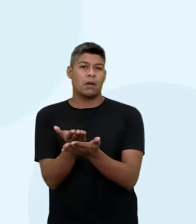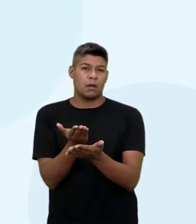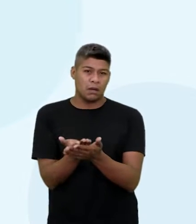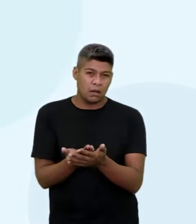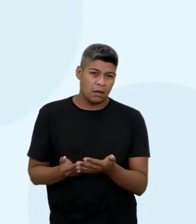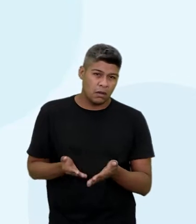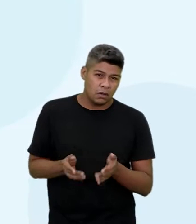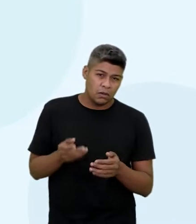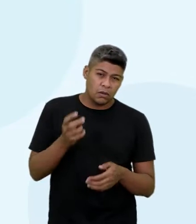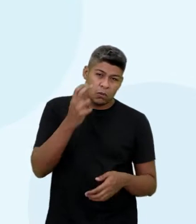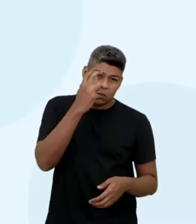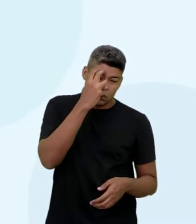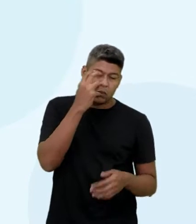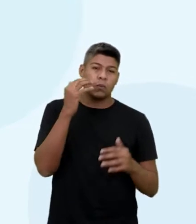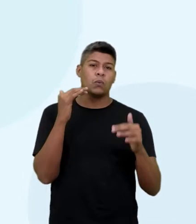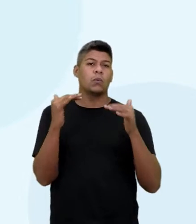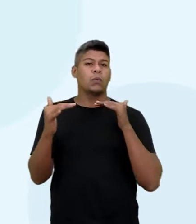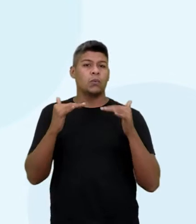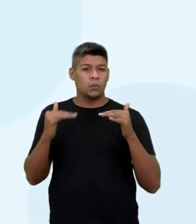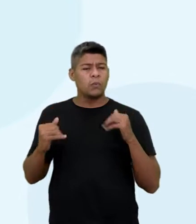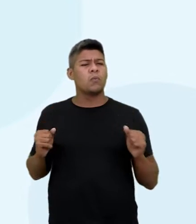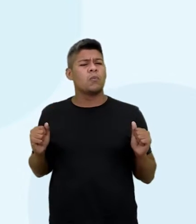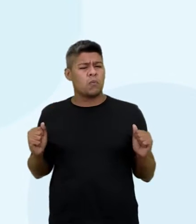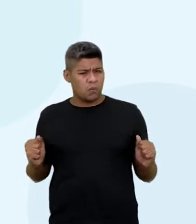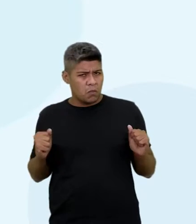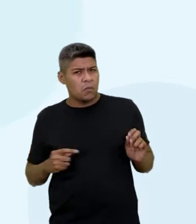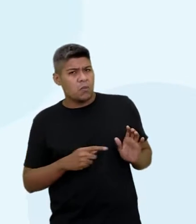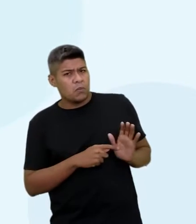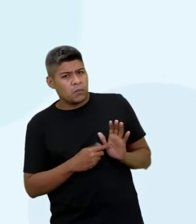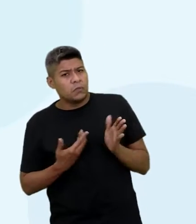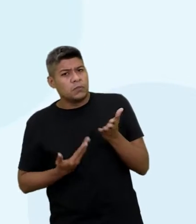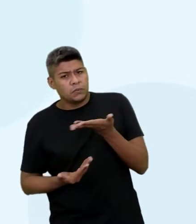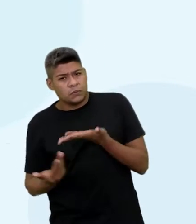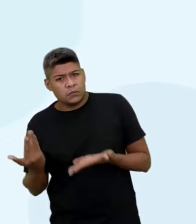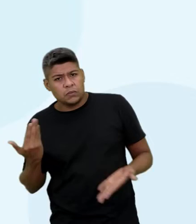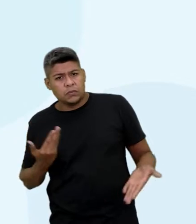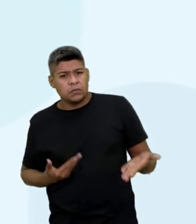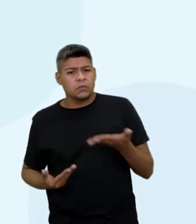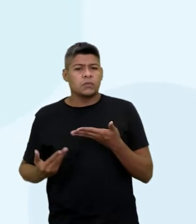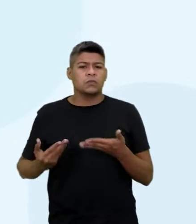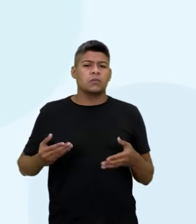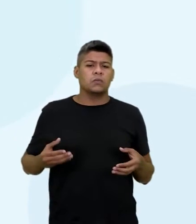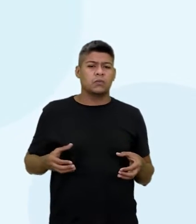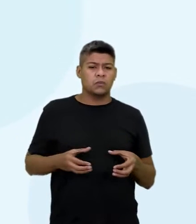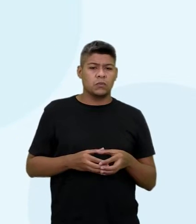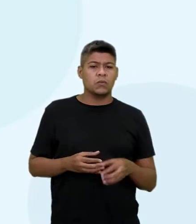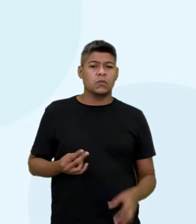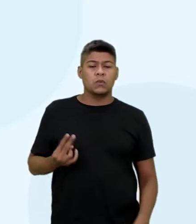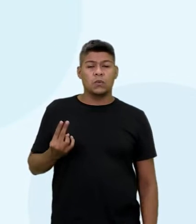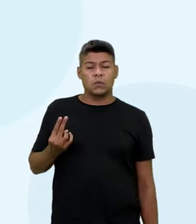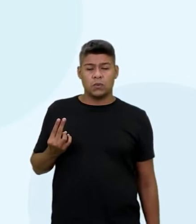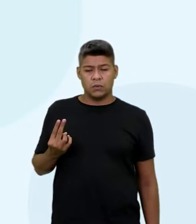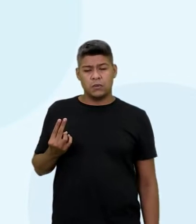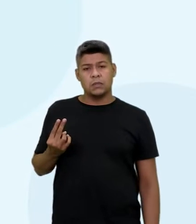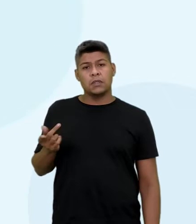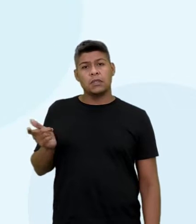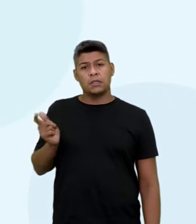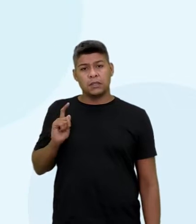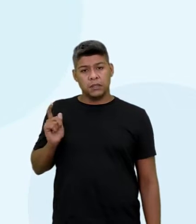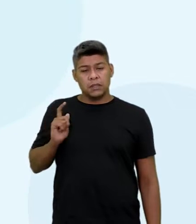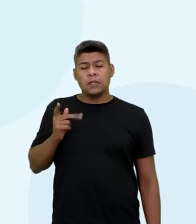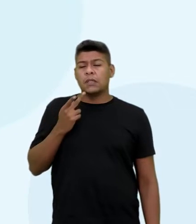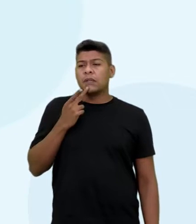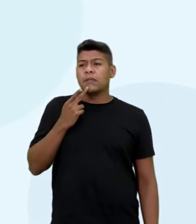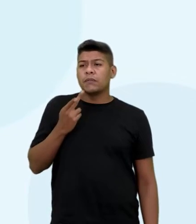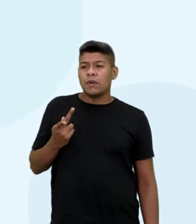aprofundamento Cultura em Movimento, poderemos estabelecer uma relação com o componente 2. É o componente que eu mencionei lá no